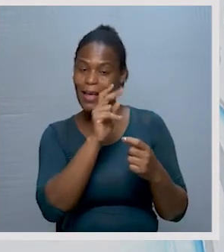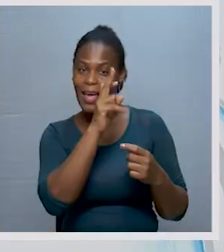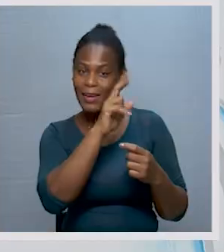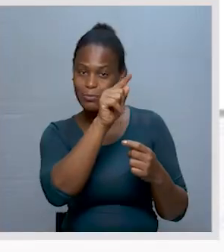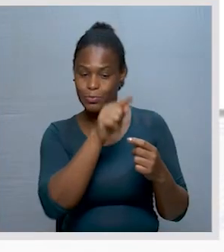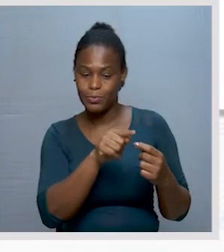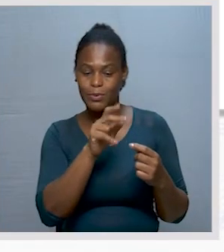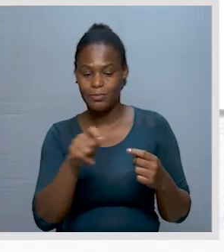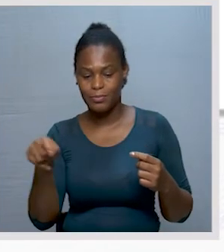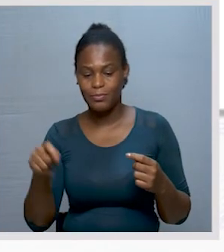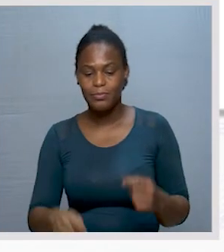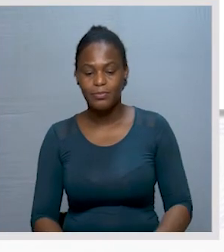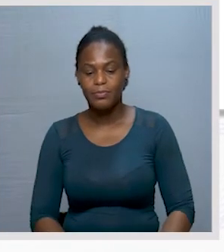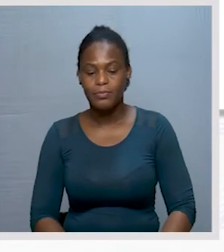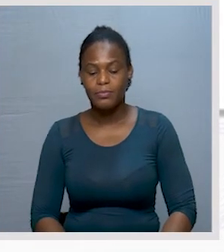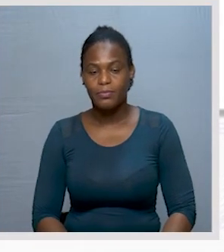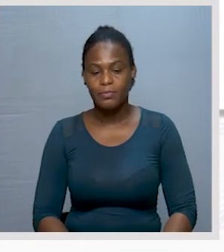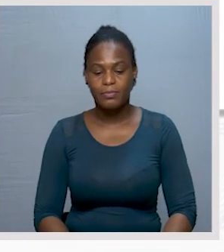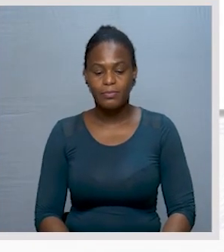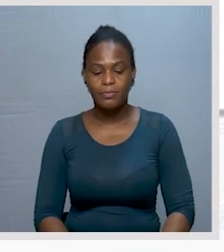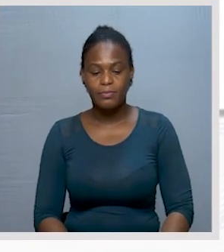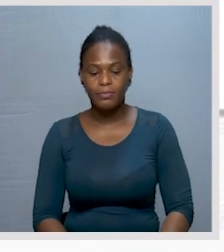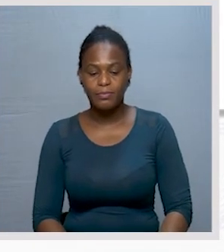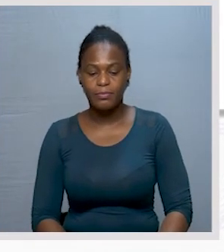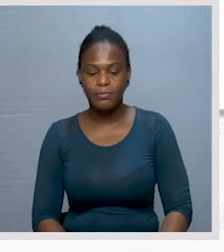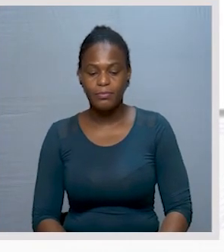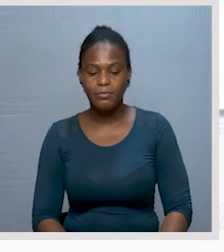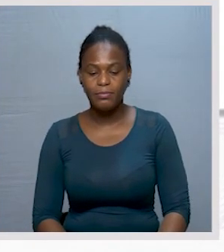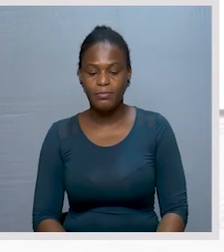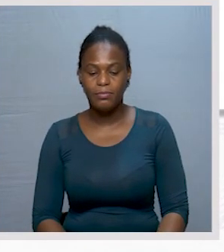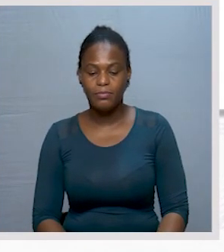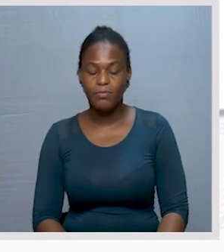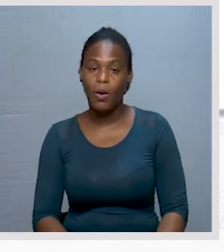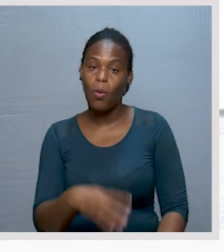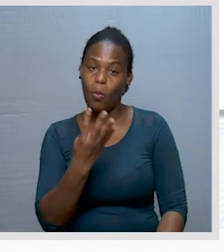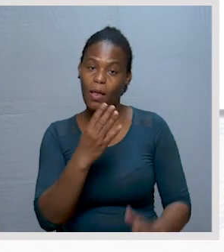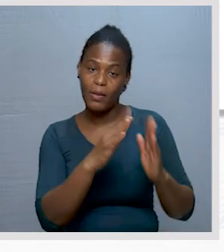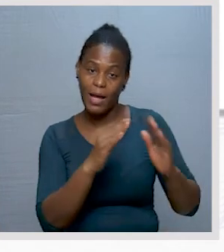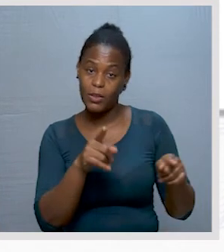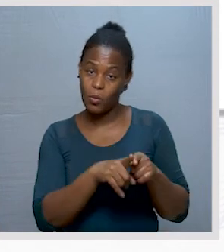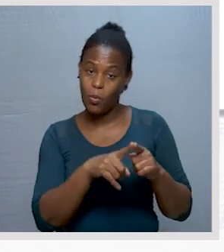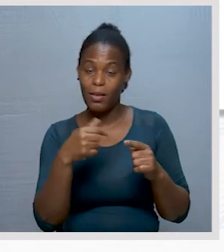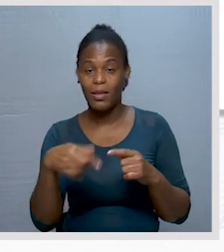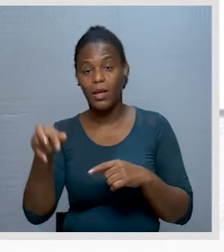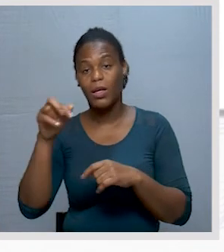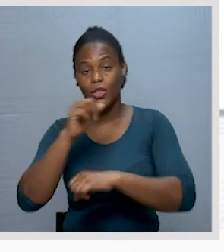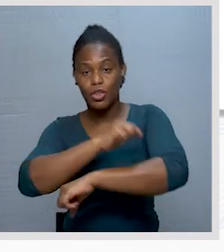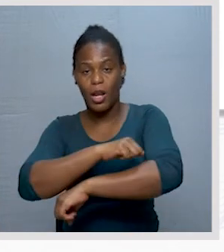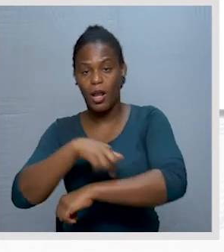resposta. E a resposta, como é que vai ficar? Muito bem. 4 casas iguais